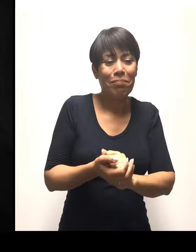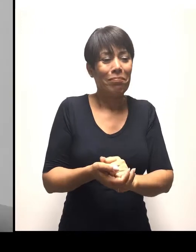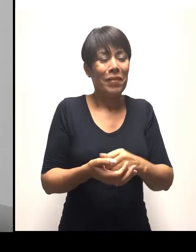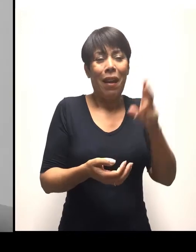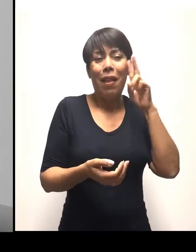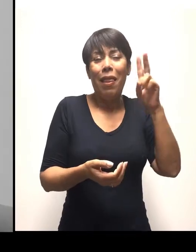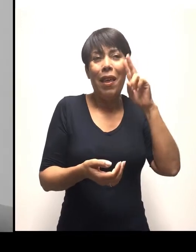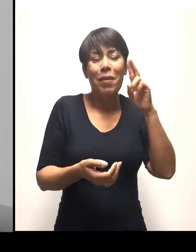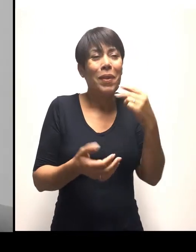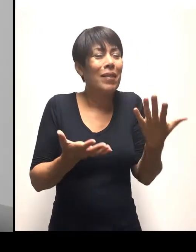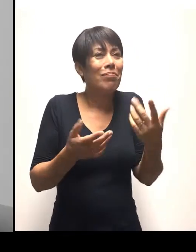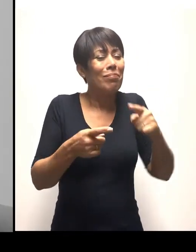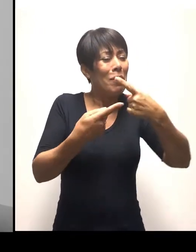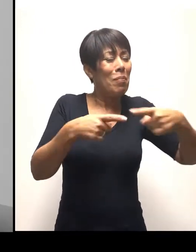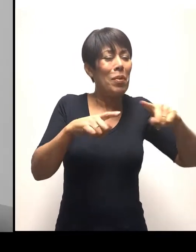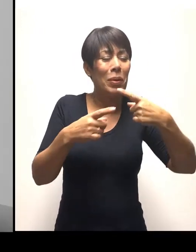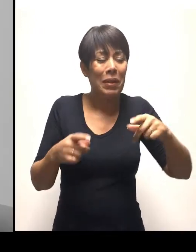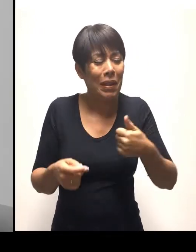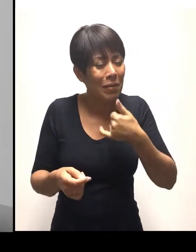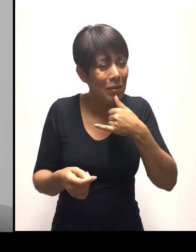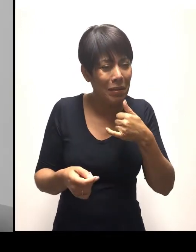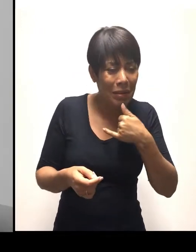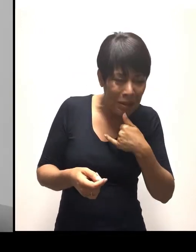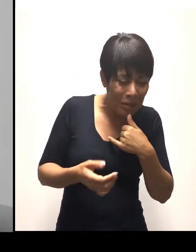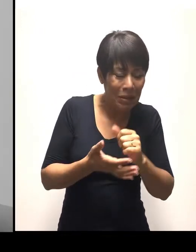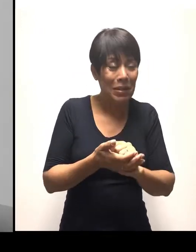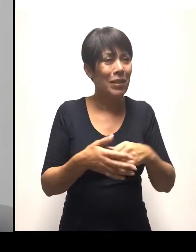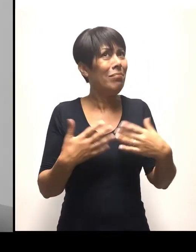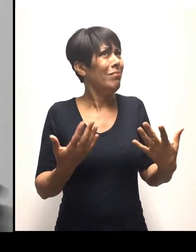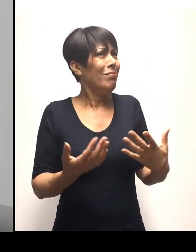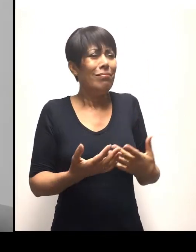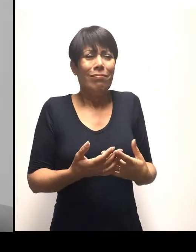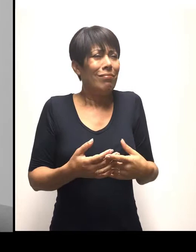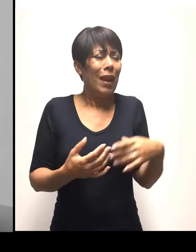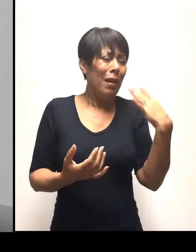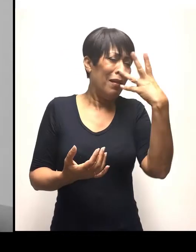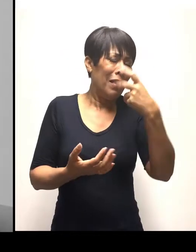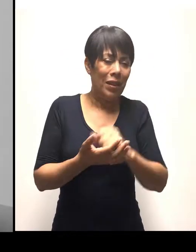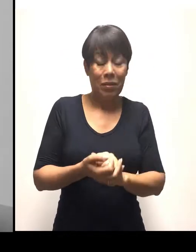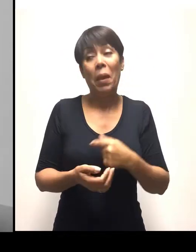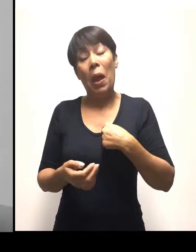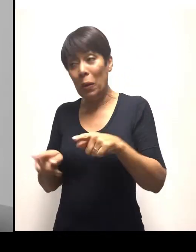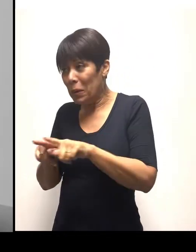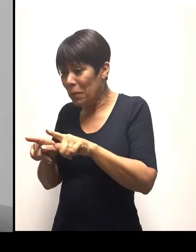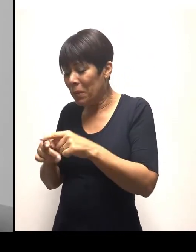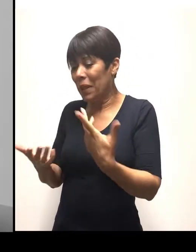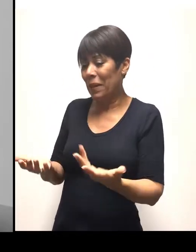Que lembra lamento, né? Isso, que lembra justamente a oralidade. No meu